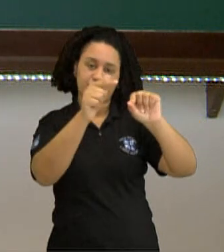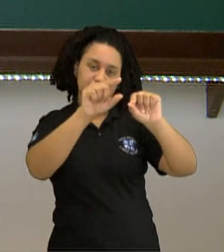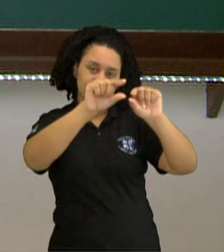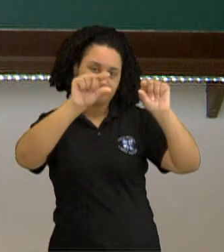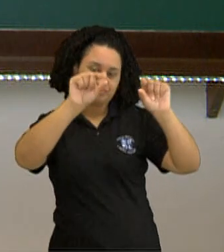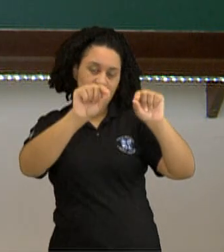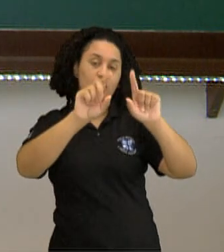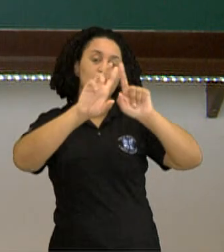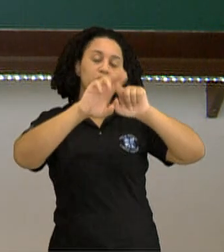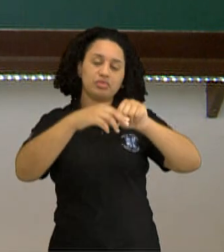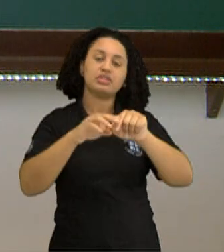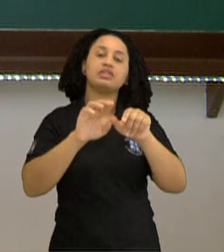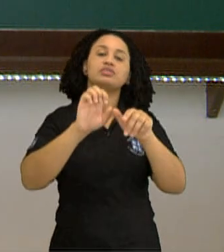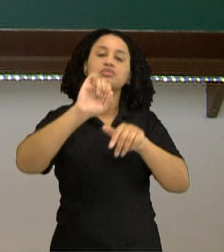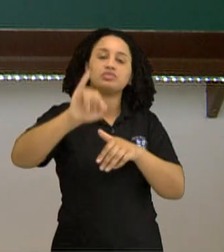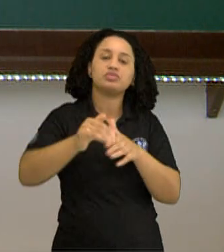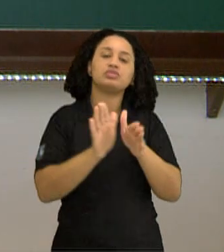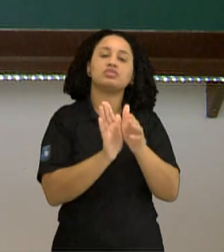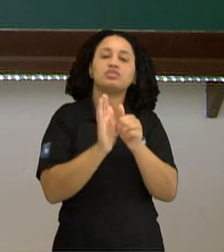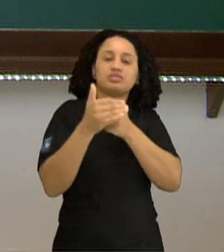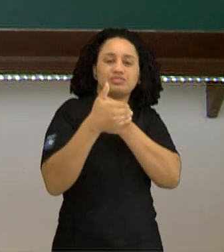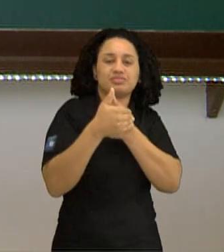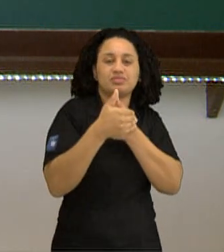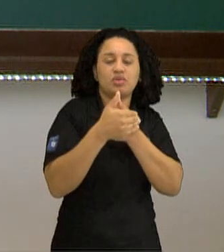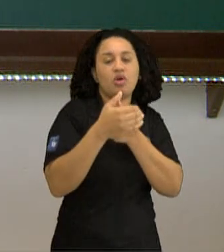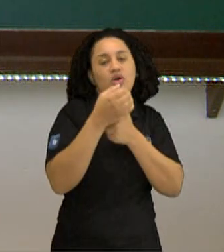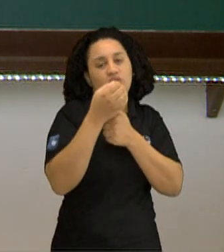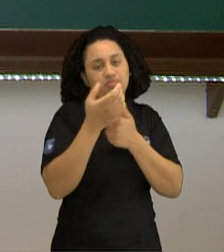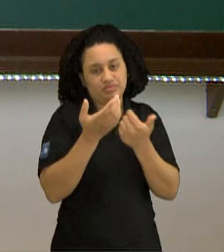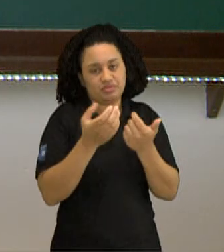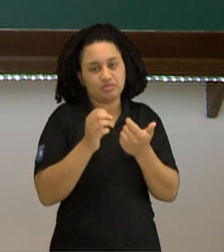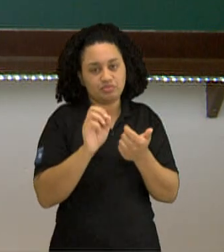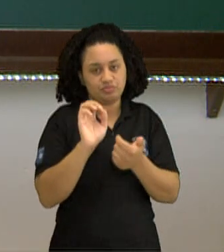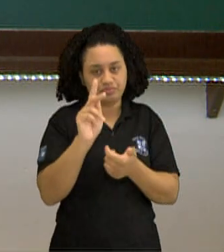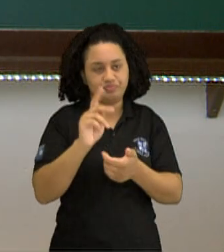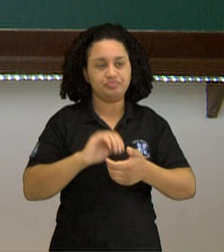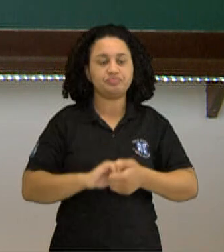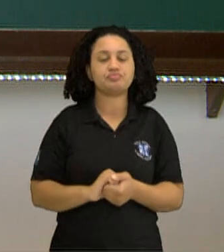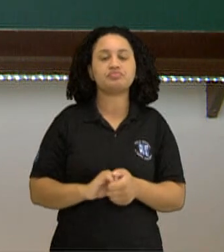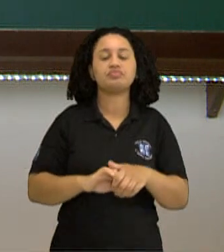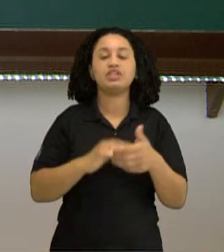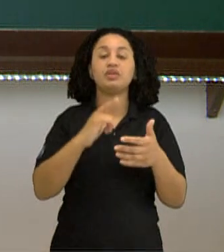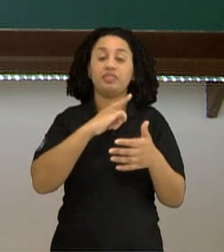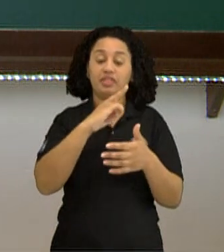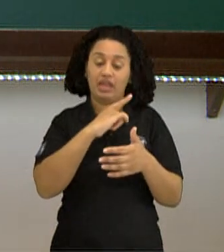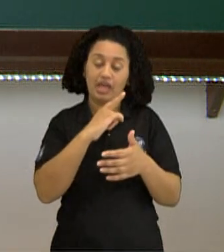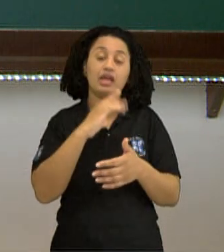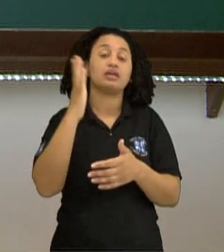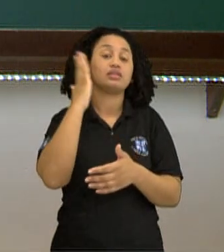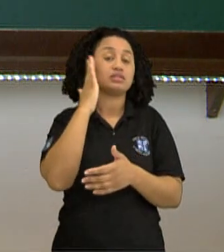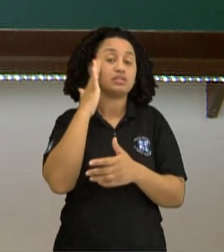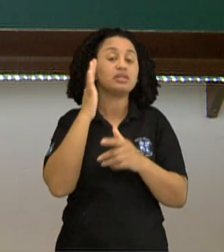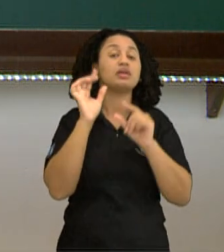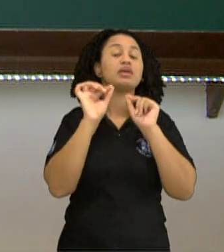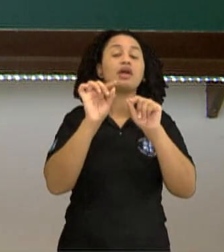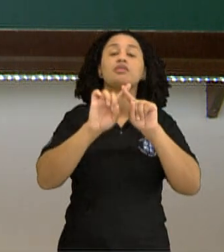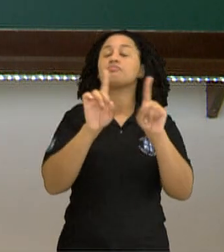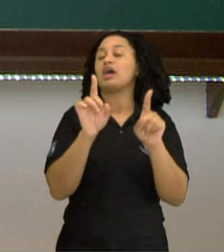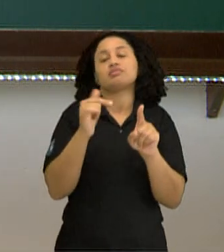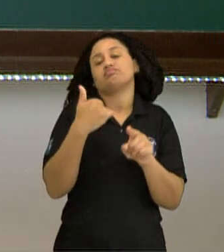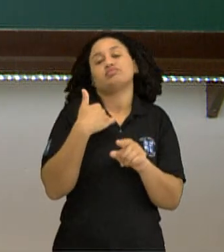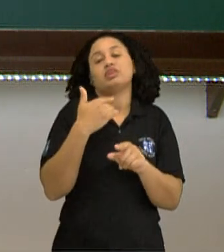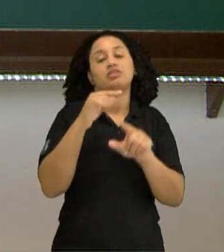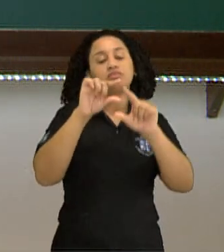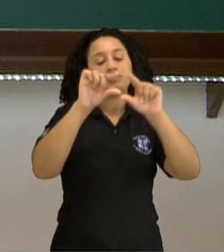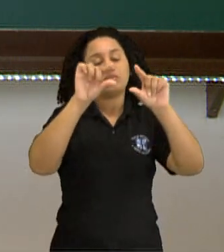ele é chamado de sujeito oculto ou desinencial. Porque ele existe, eu sei quem é, mas eu não consigo